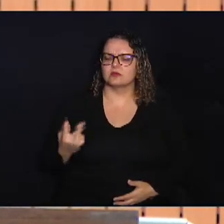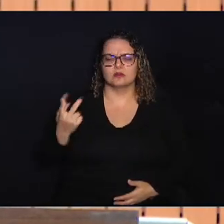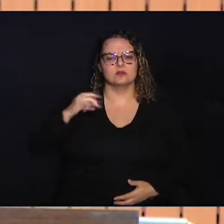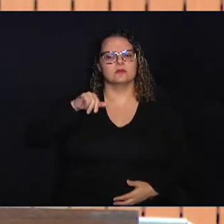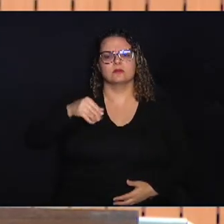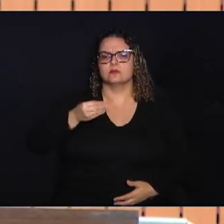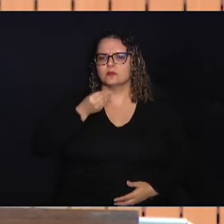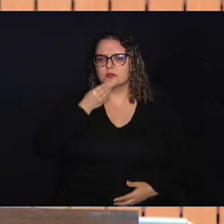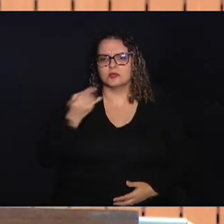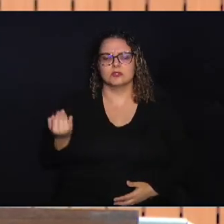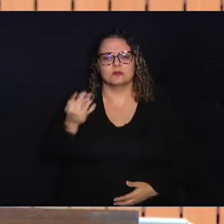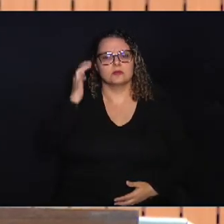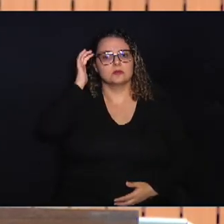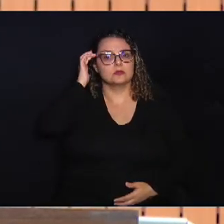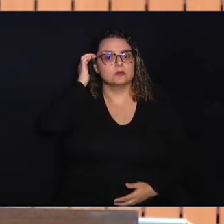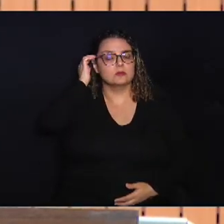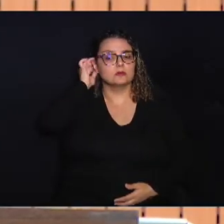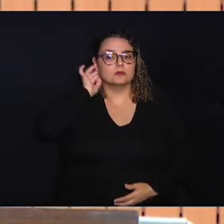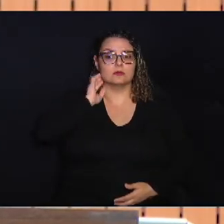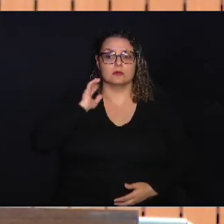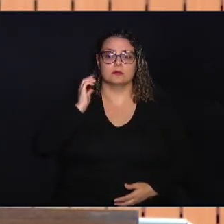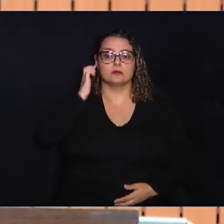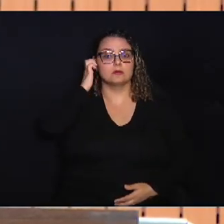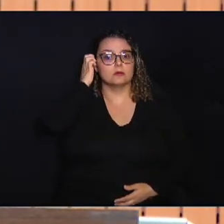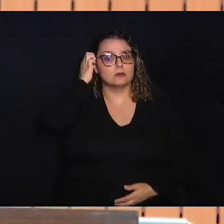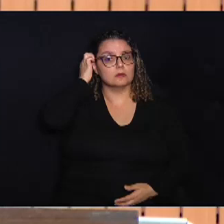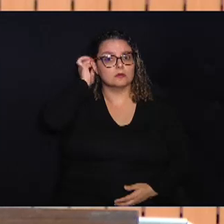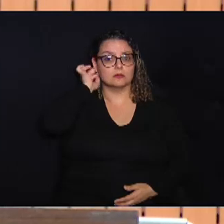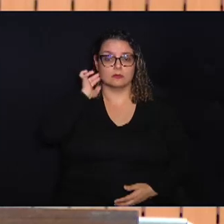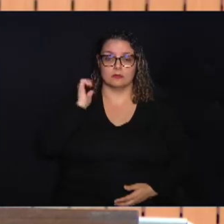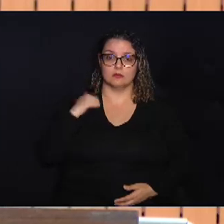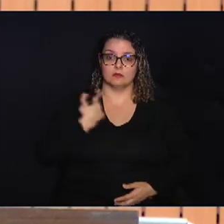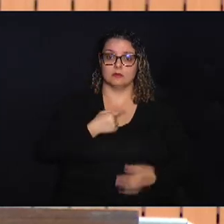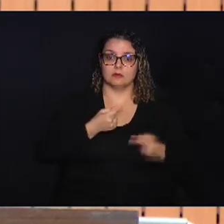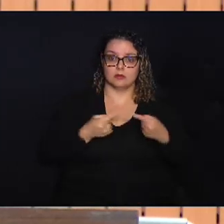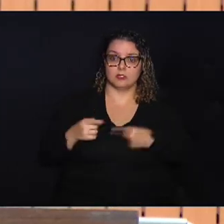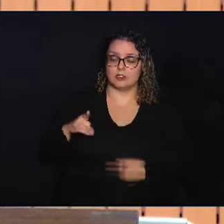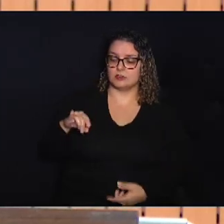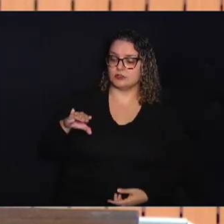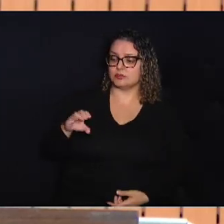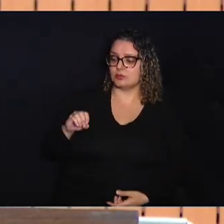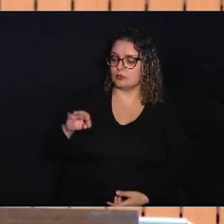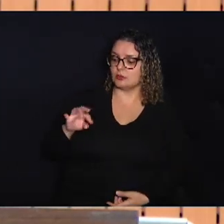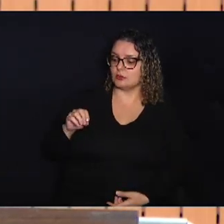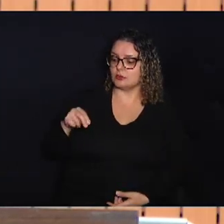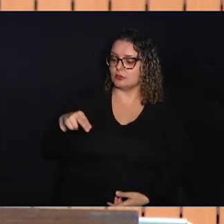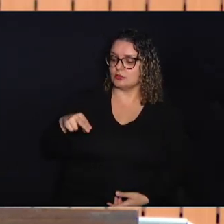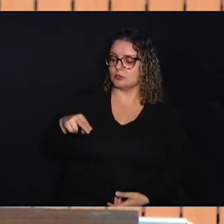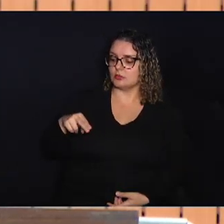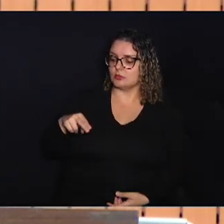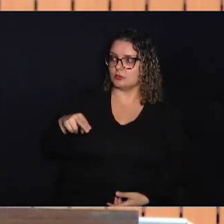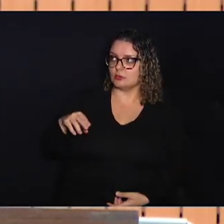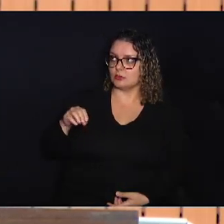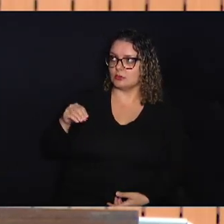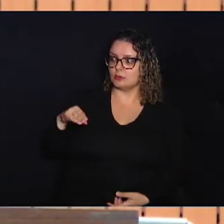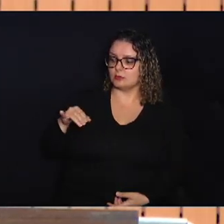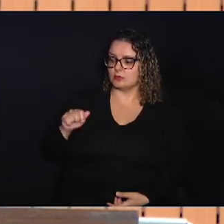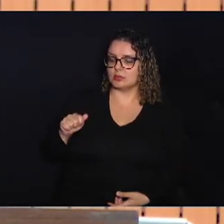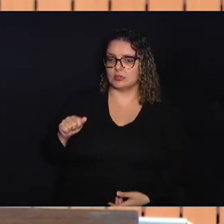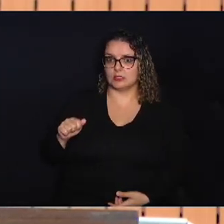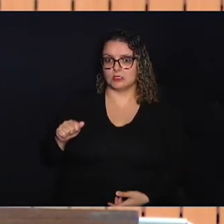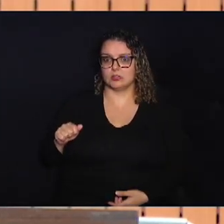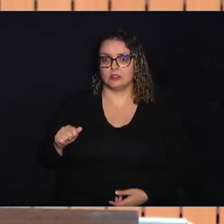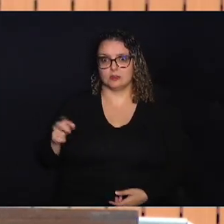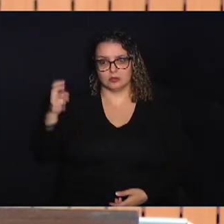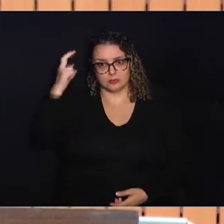oportuno, inclusive para a gente debater a pauta da dicotomia cultural, né? O que é cultura para rico, o que é cultura para pobre.